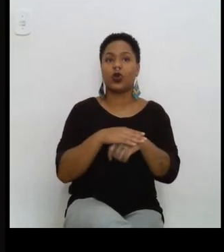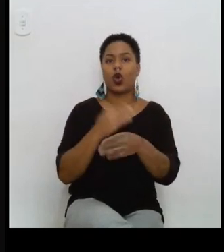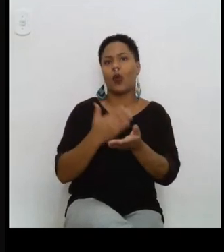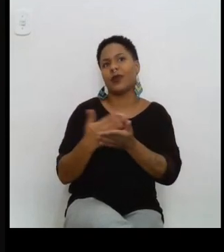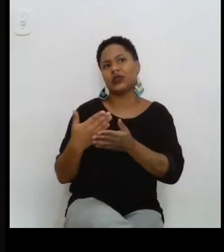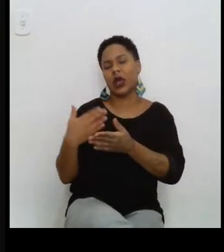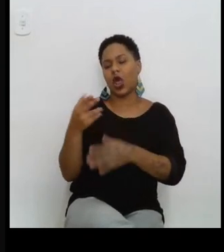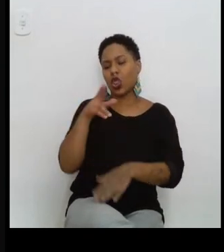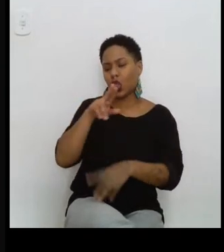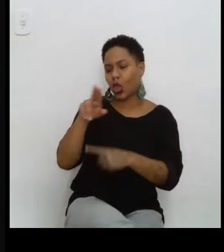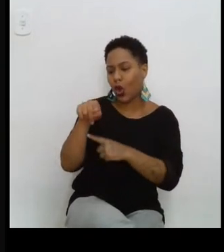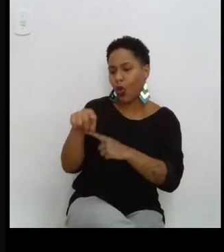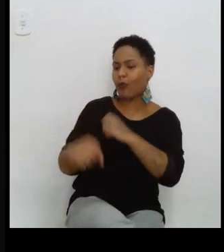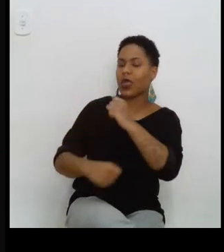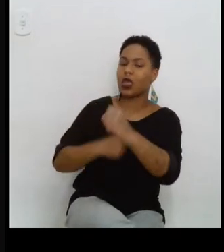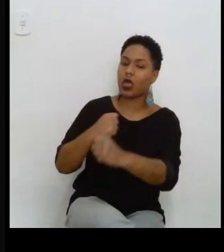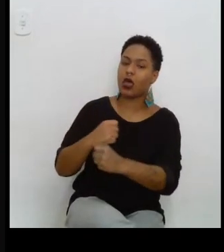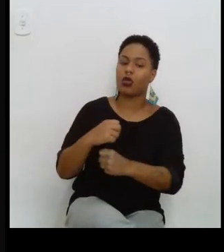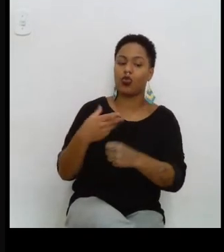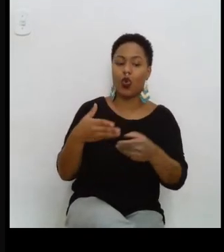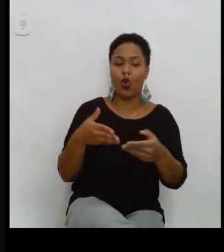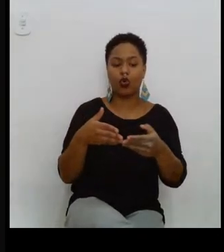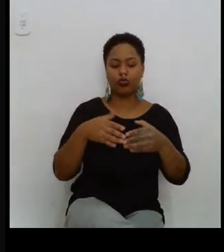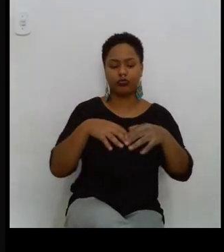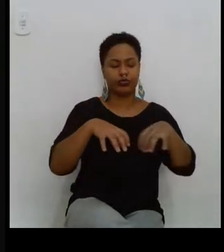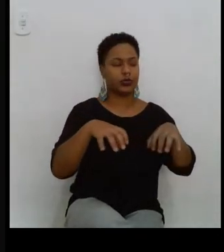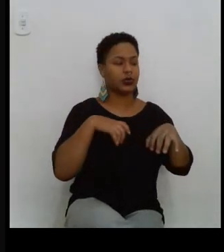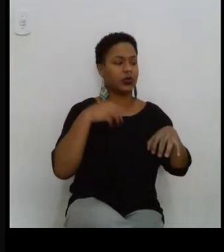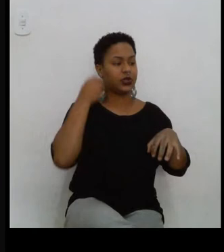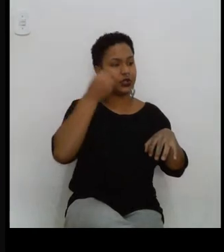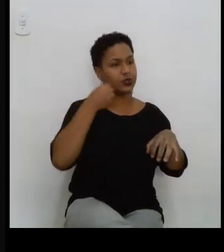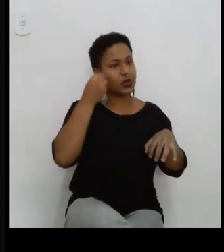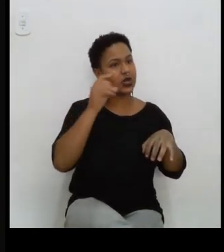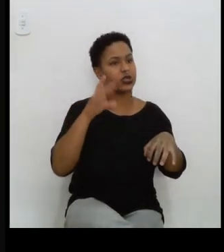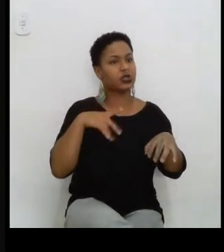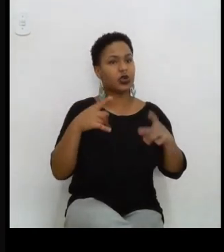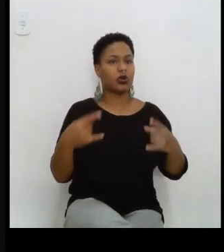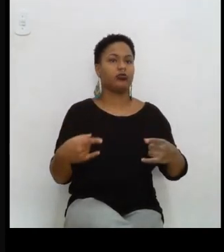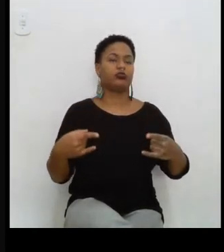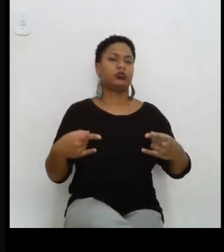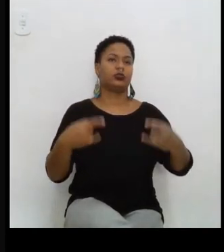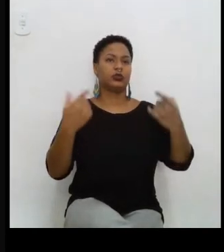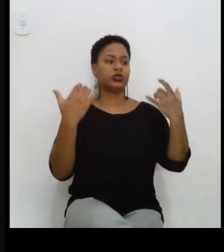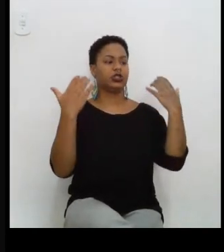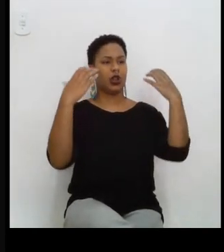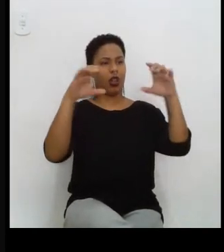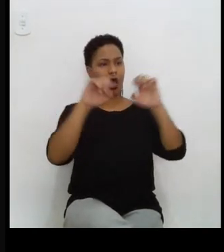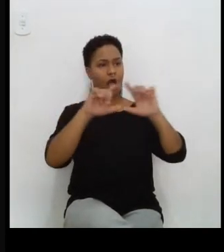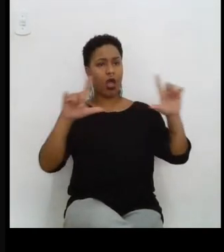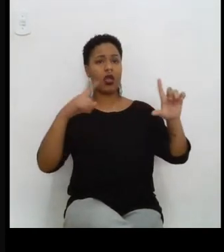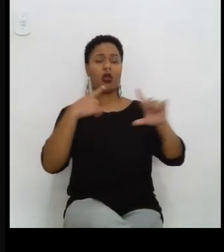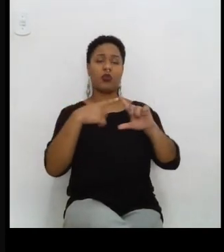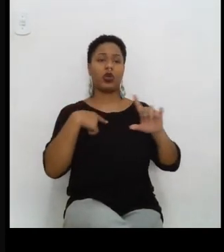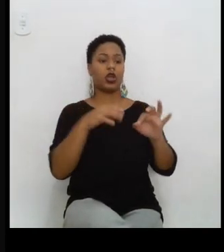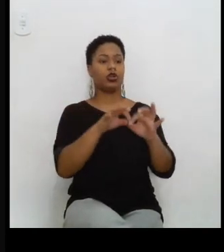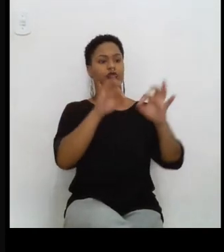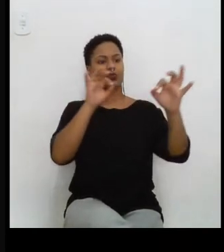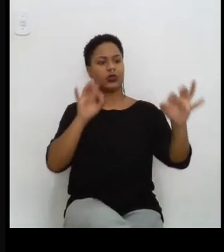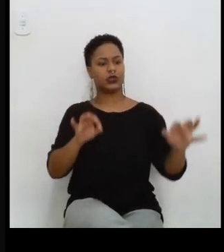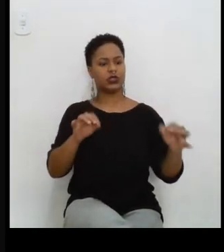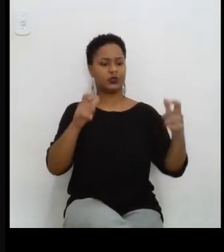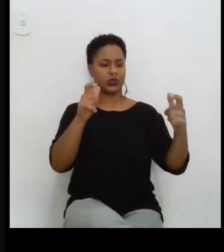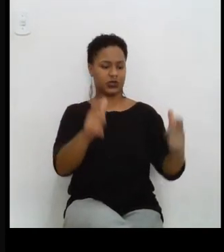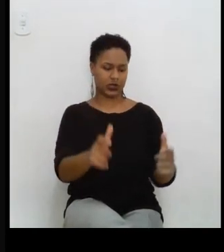ou restringe a essas experiências a um em um slide por exemplo é porque já me distancia desse espaço